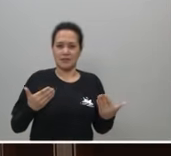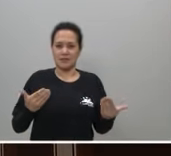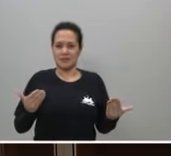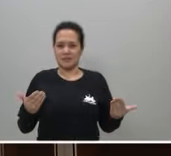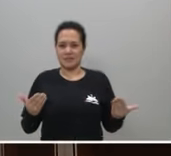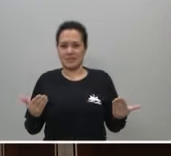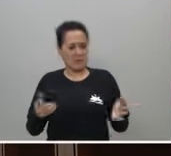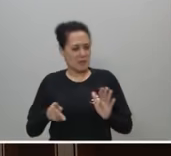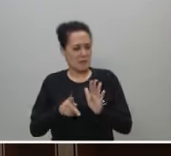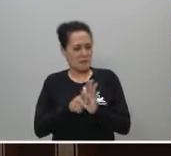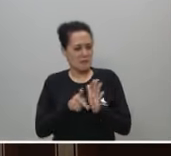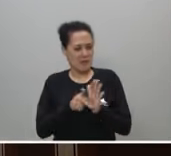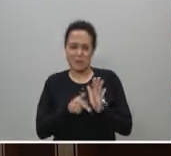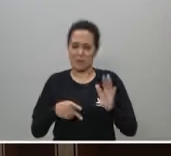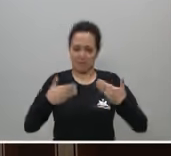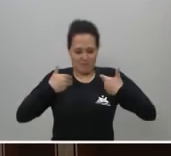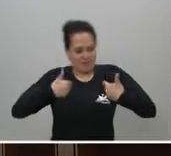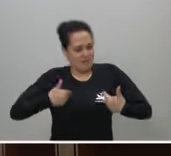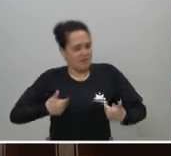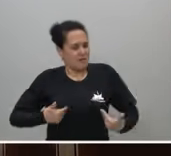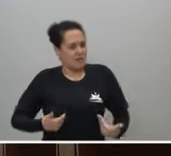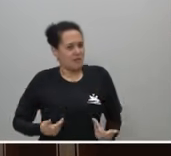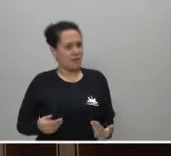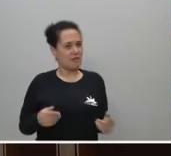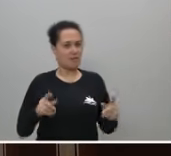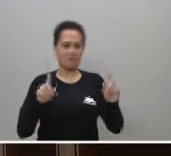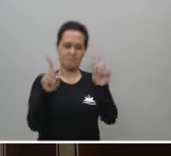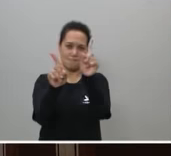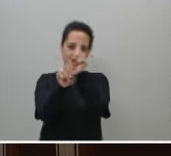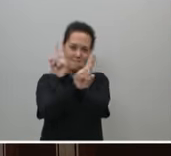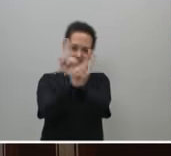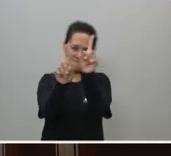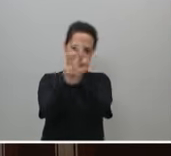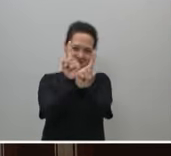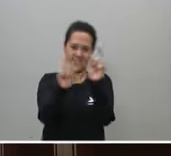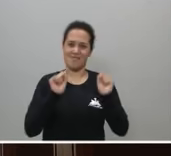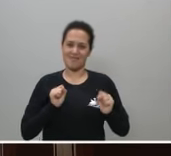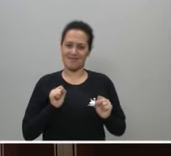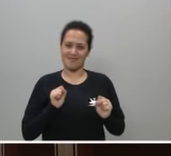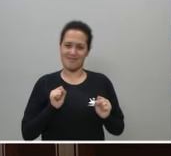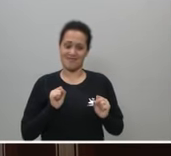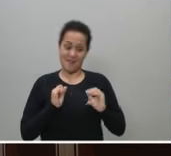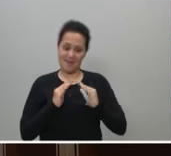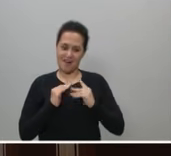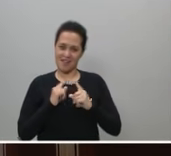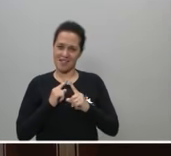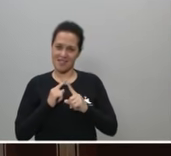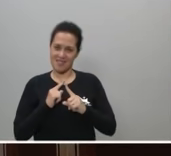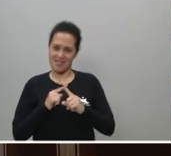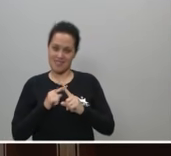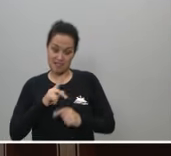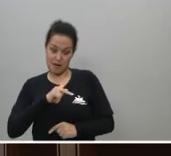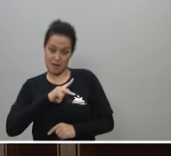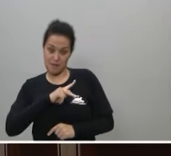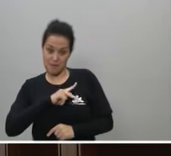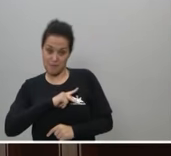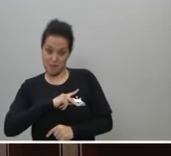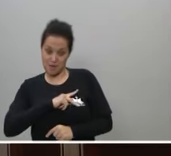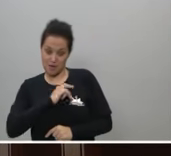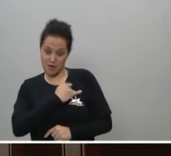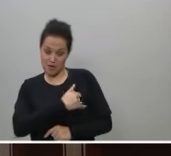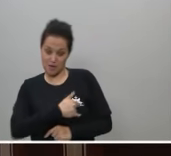puxou para si os méritos, não. A igreja veio confirmar, e assim que eles chegaram,